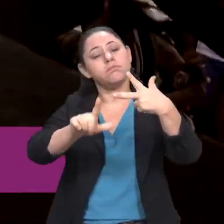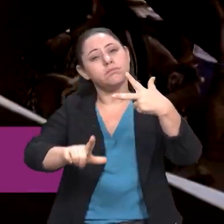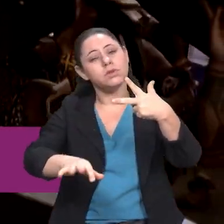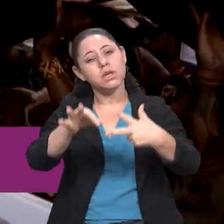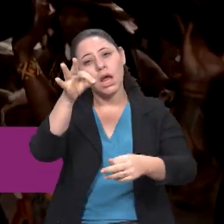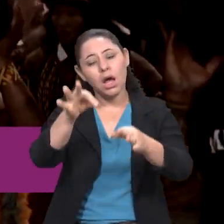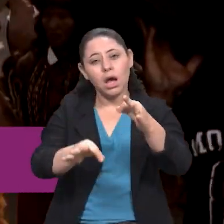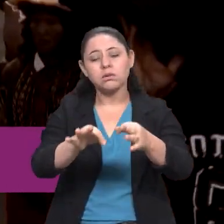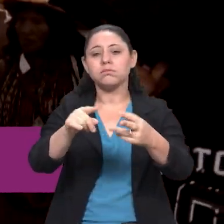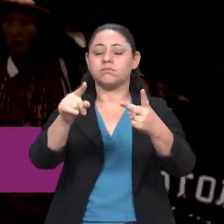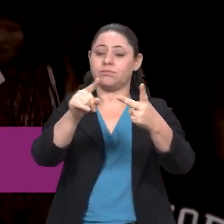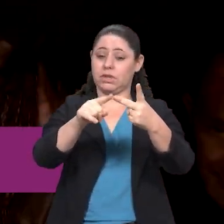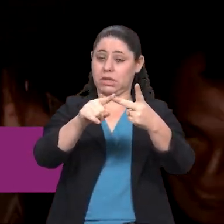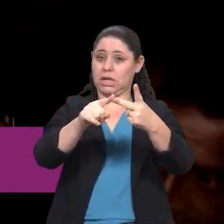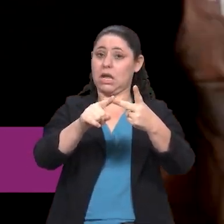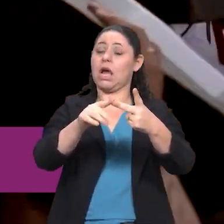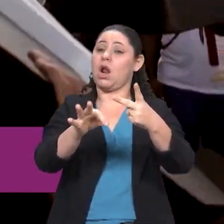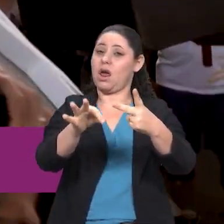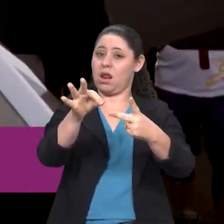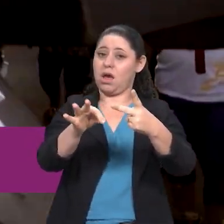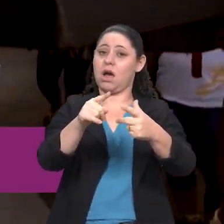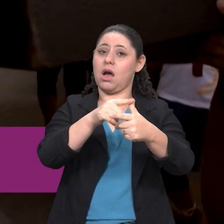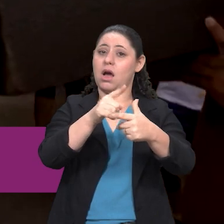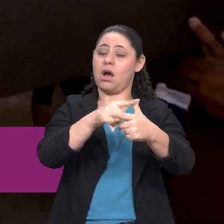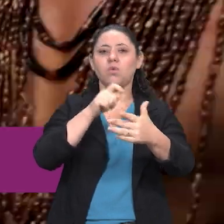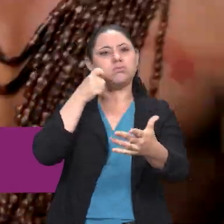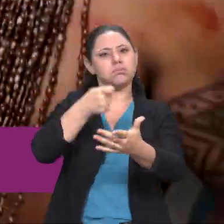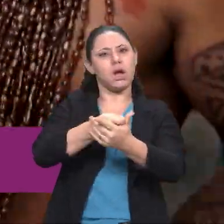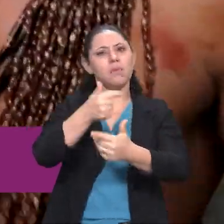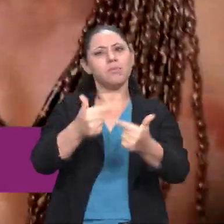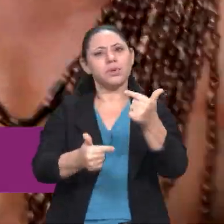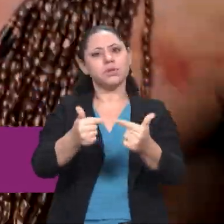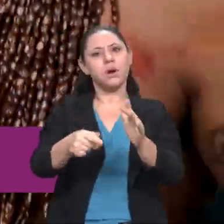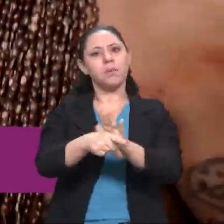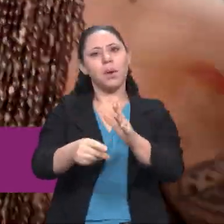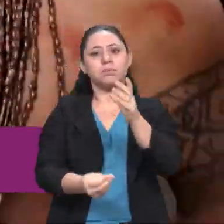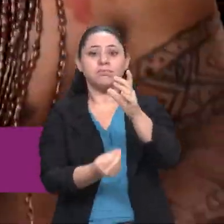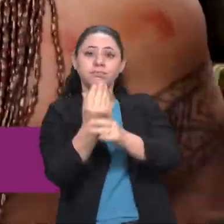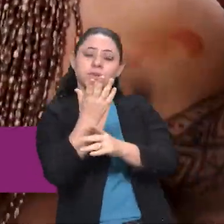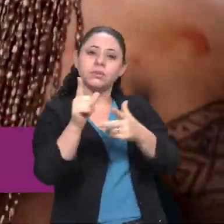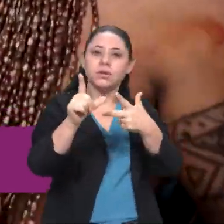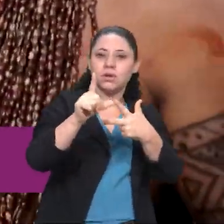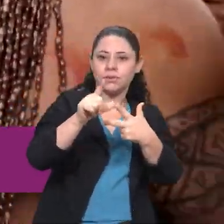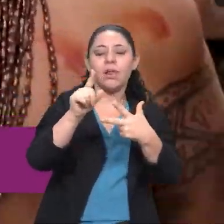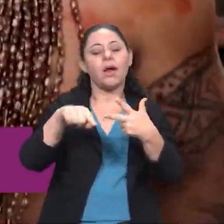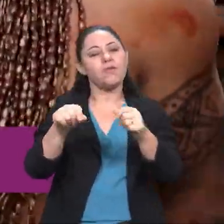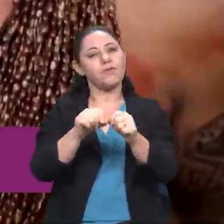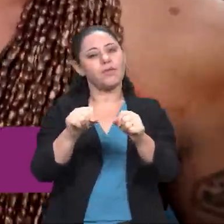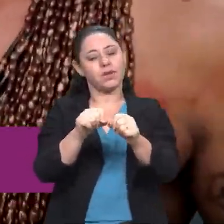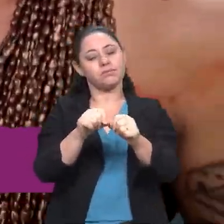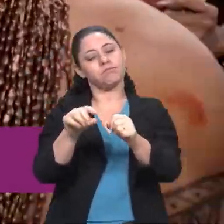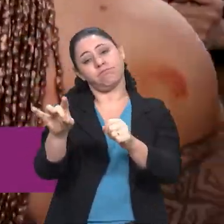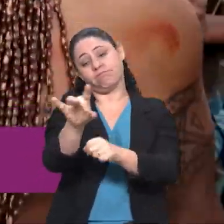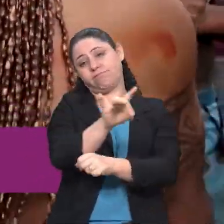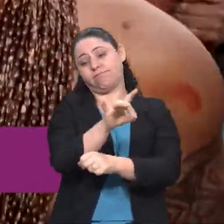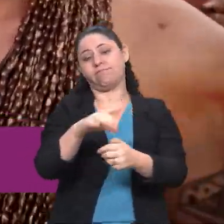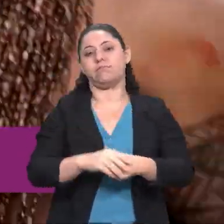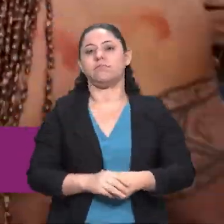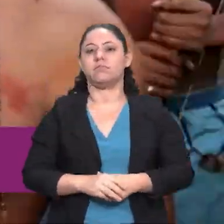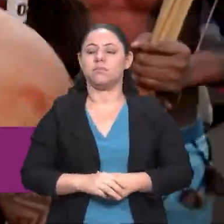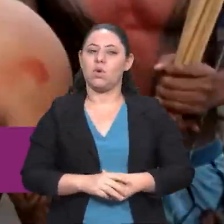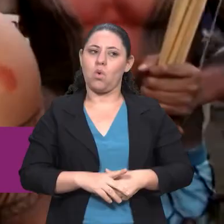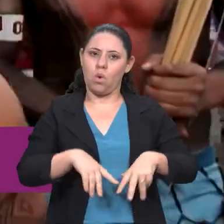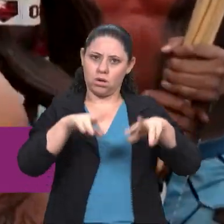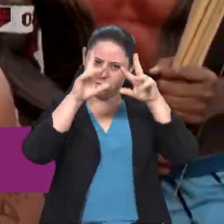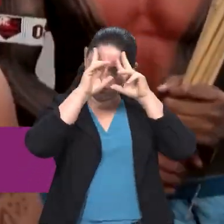ao judiciário cabe julgar e ao executivo cabe cumprir as políticas públicas específicas dependendo de cada cargo. O respeito